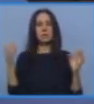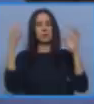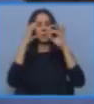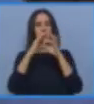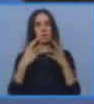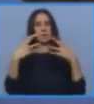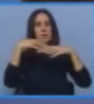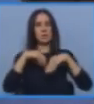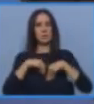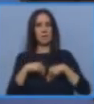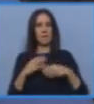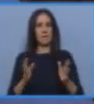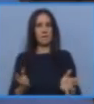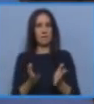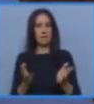Santo.